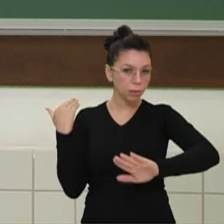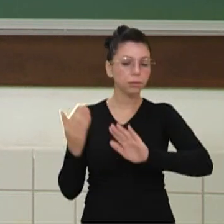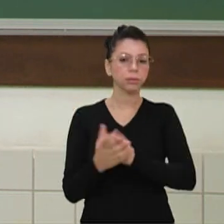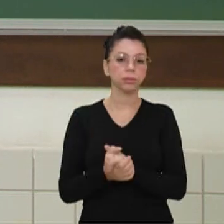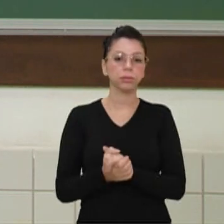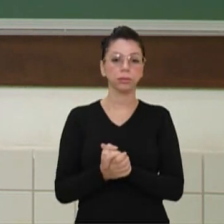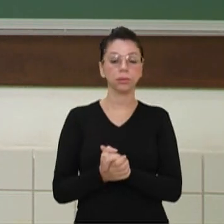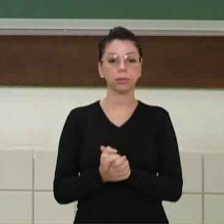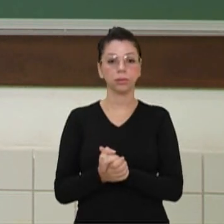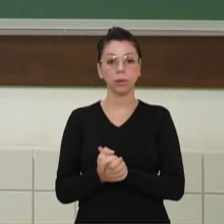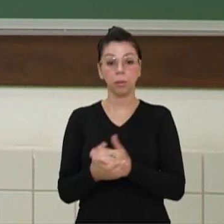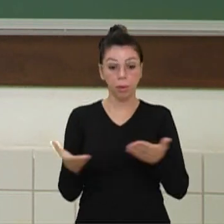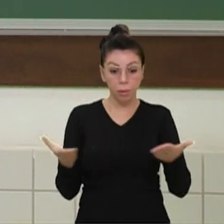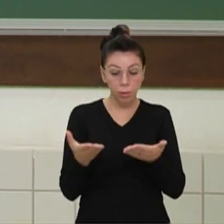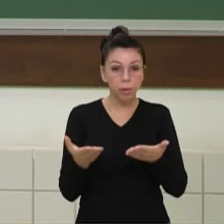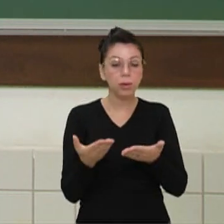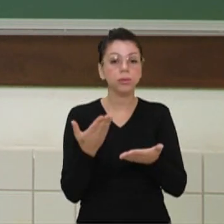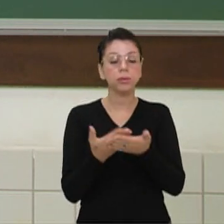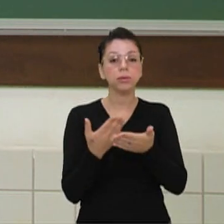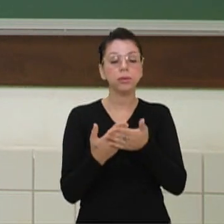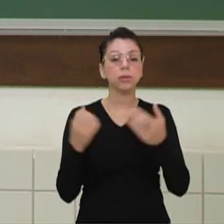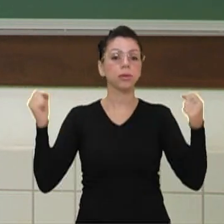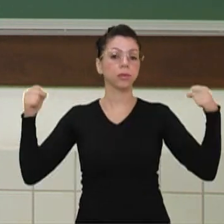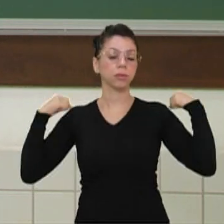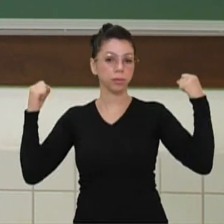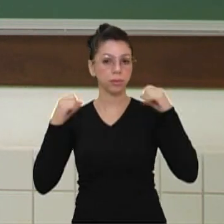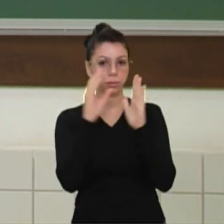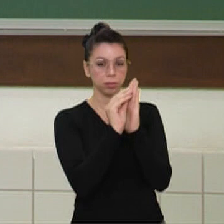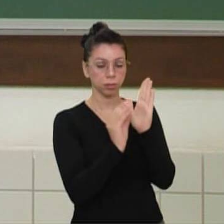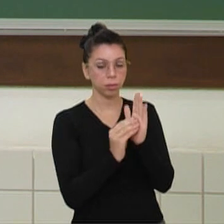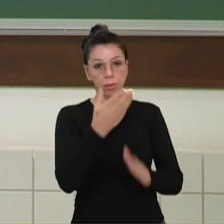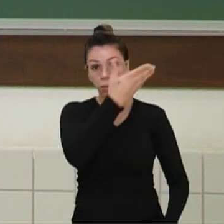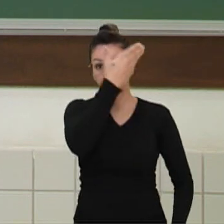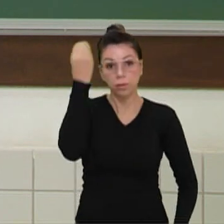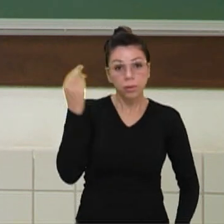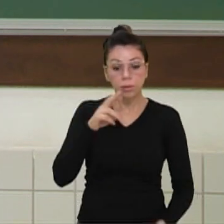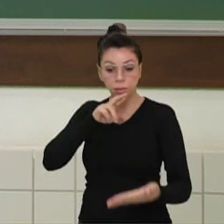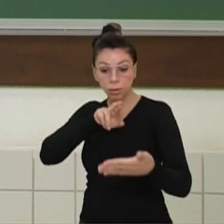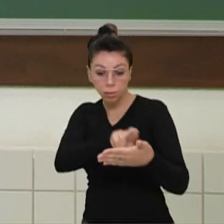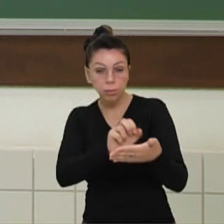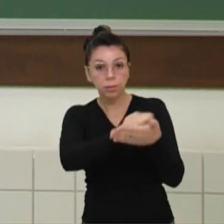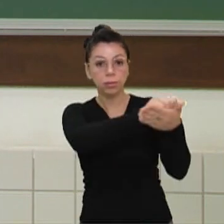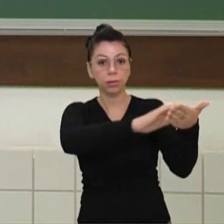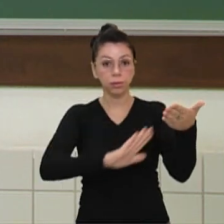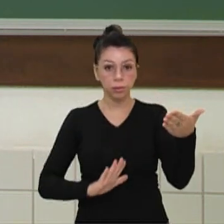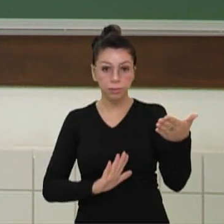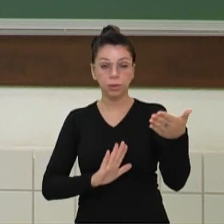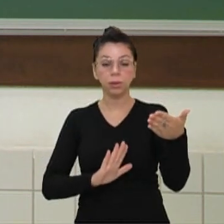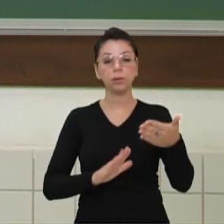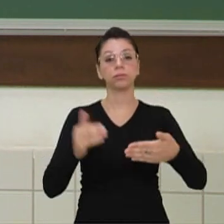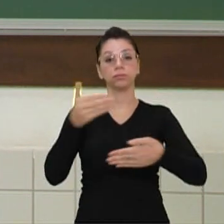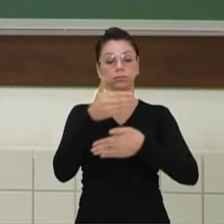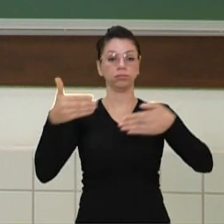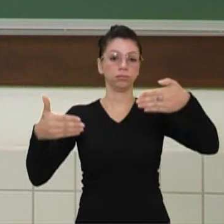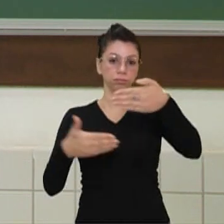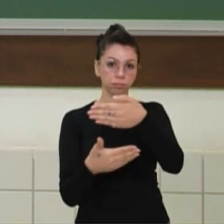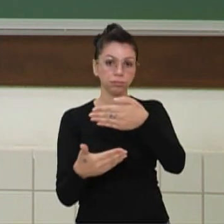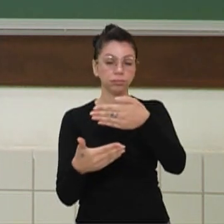conteúdos esportivos. Não esqueçam de realizar as tarefas que estão nesse slide.